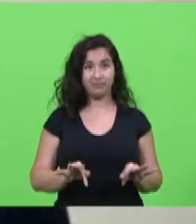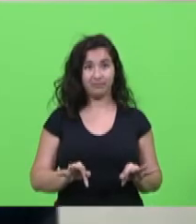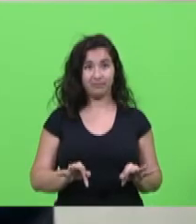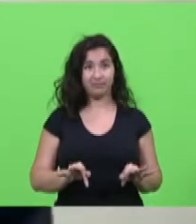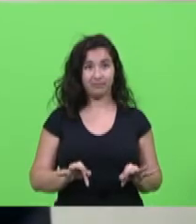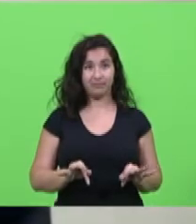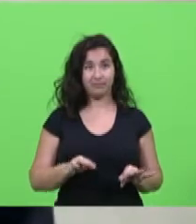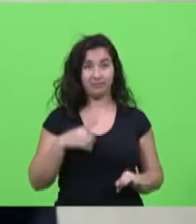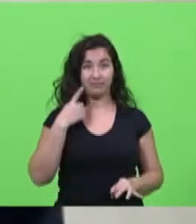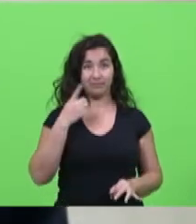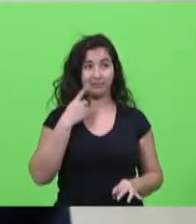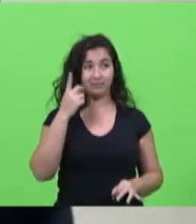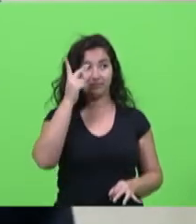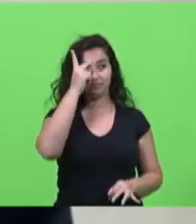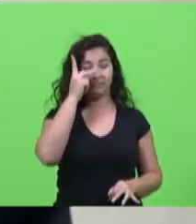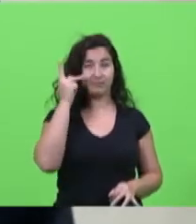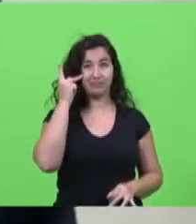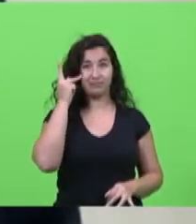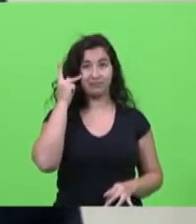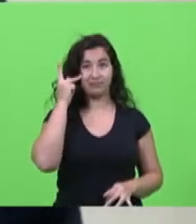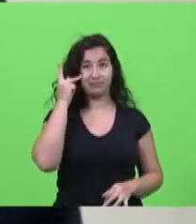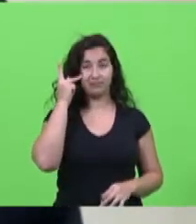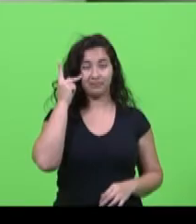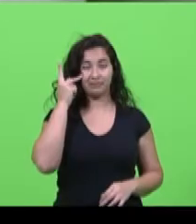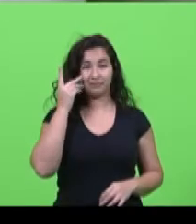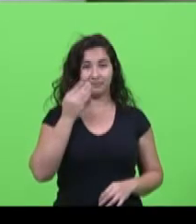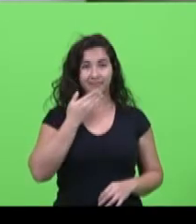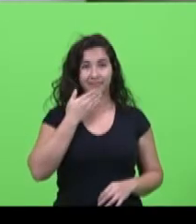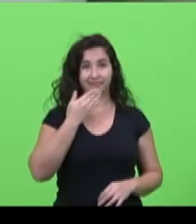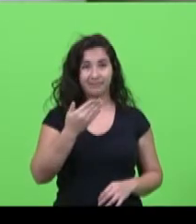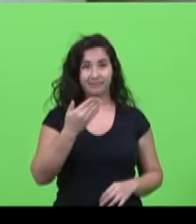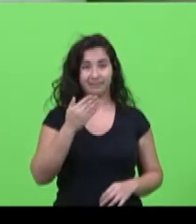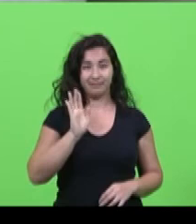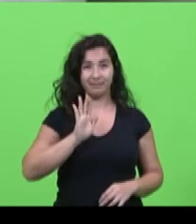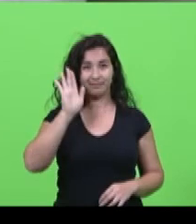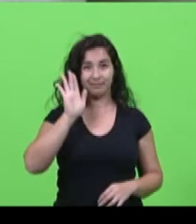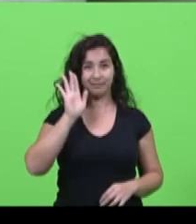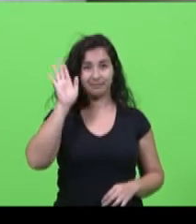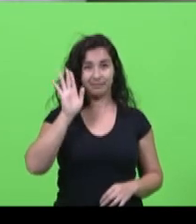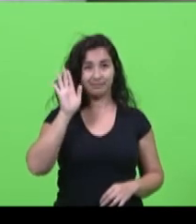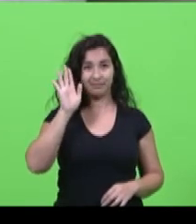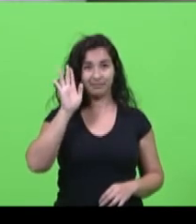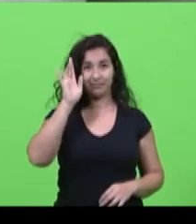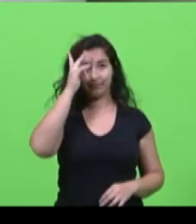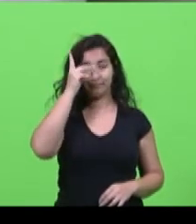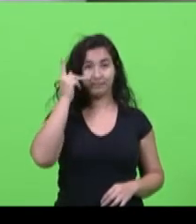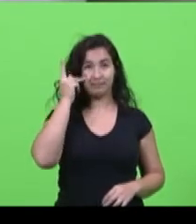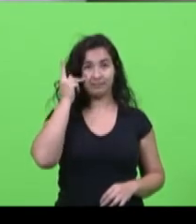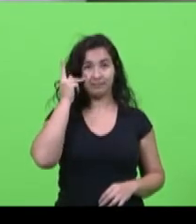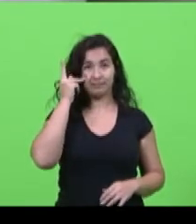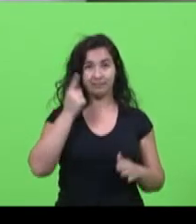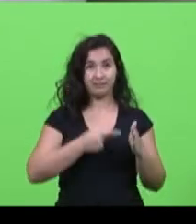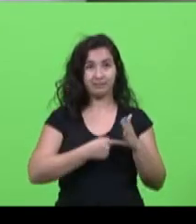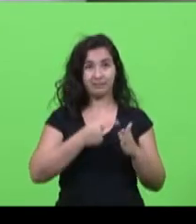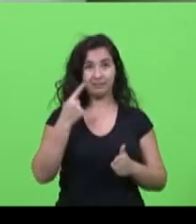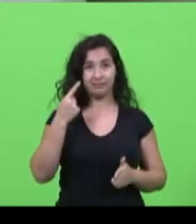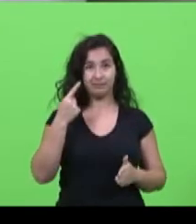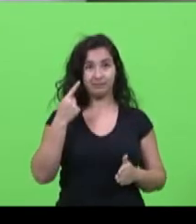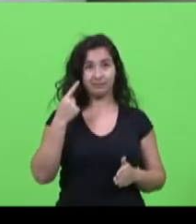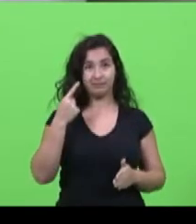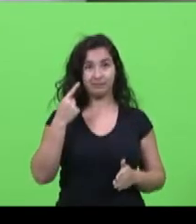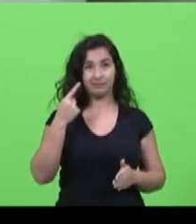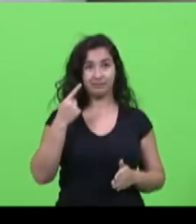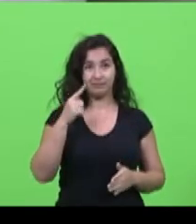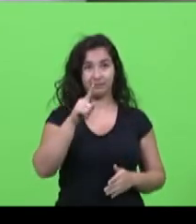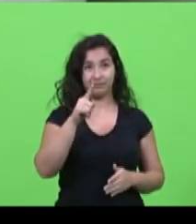Paulinha. Senhor presidente, tem um requerimento verbal. A deputada Paulinha pediu a palavra pela ordem na sessão anterior. Eu vou